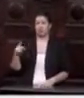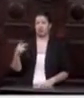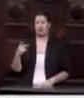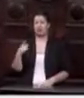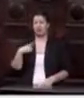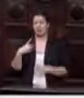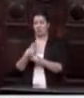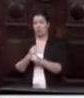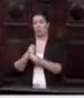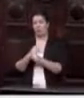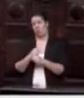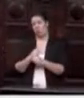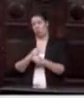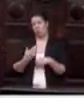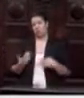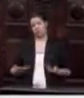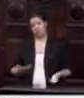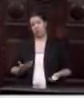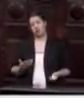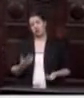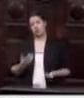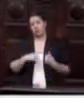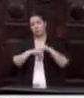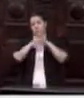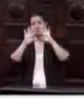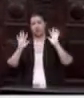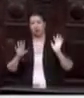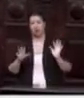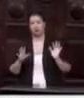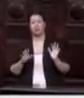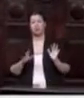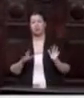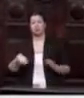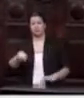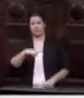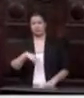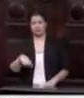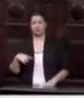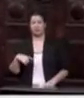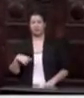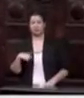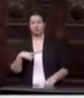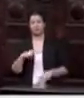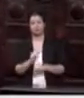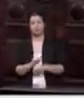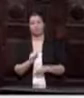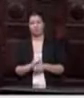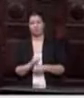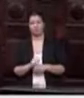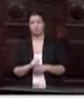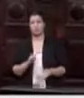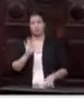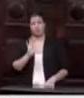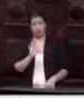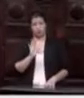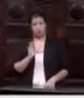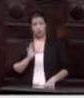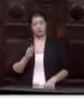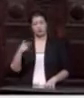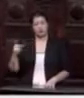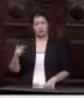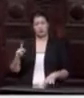2015. Então, é óbvio que qualquer governante, eventualmente, deixa restos a pagar do ano seguinte. Mas dessa